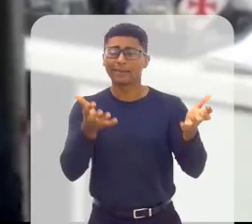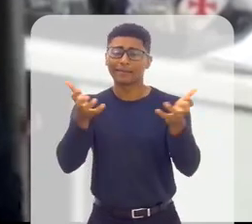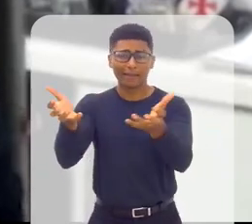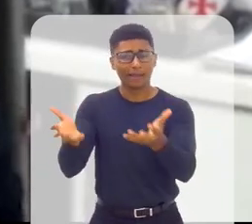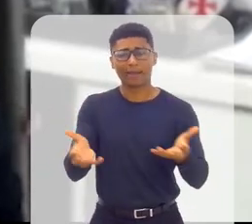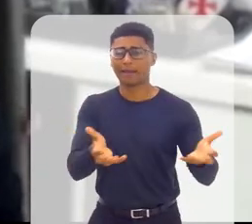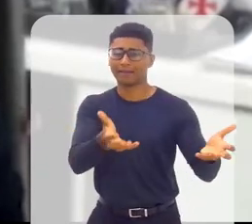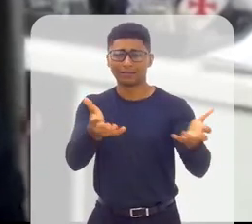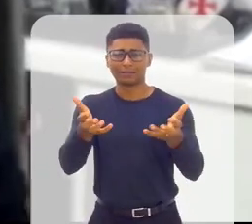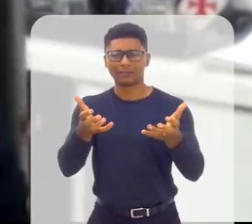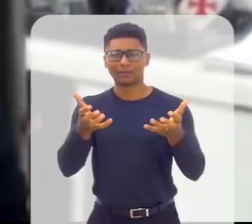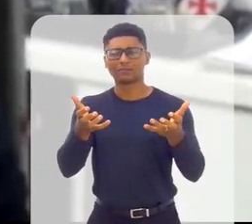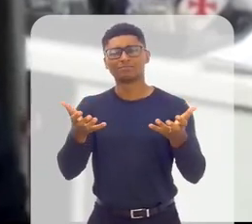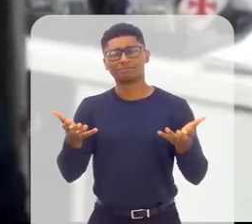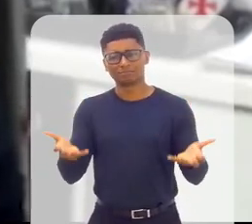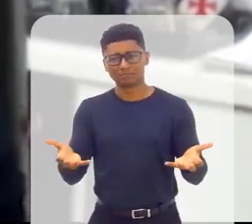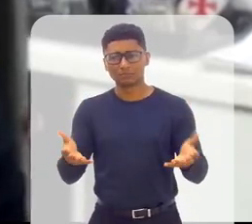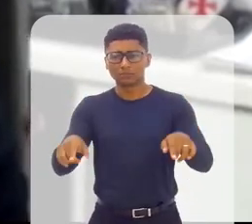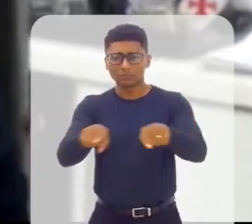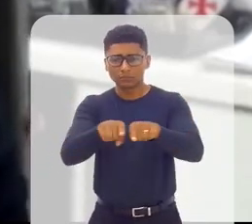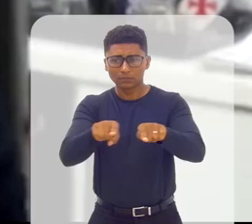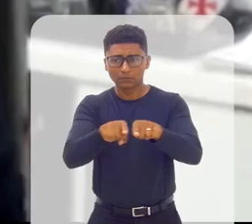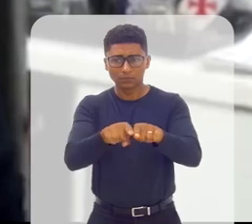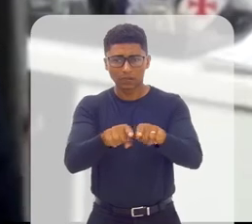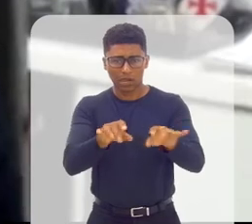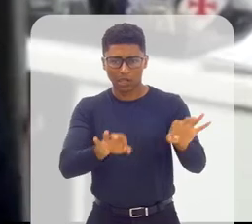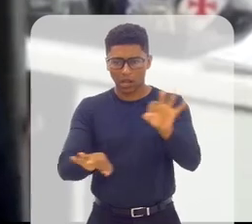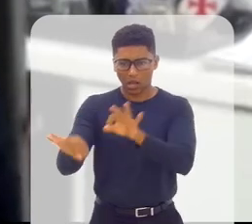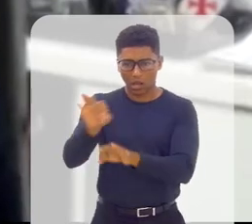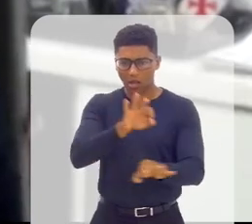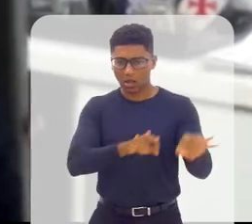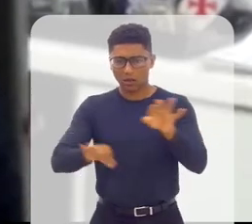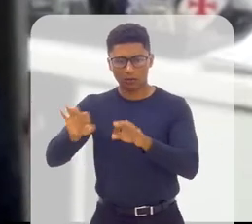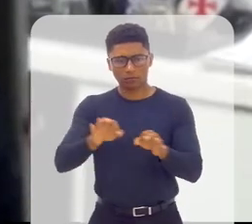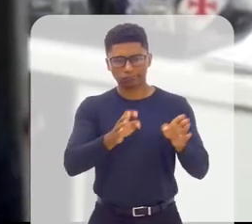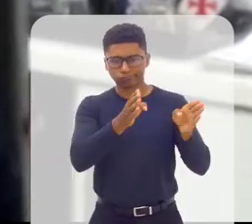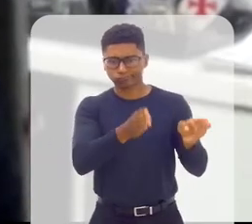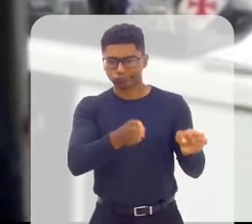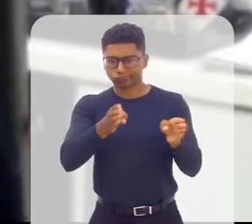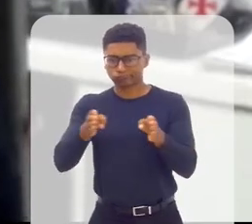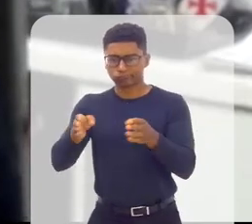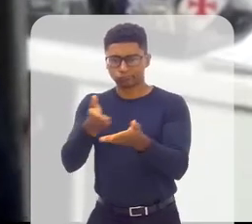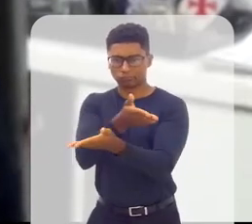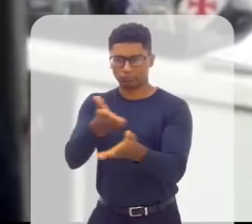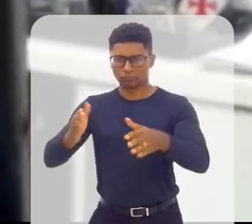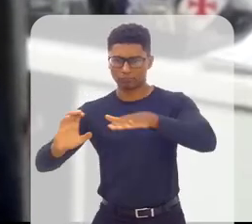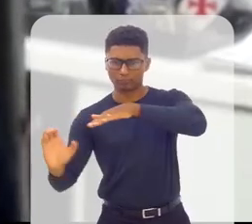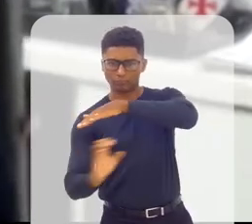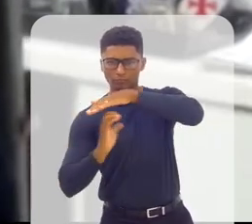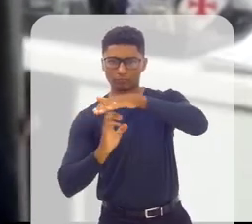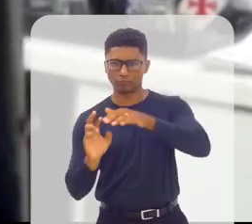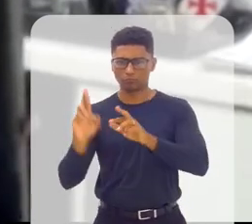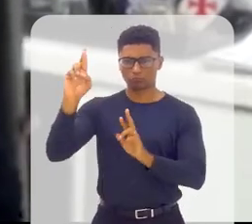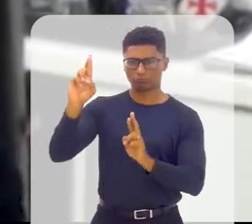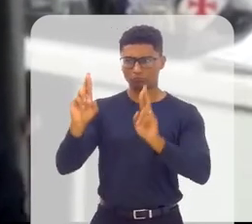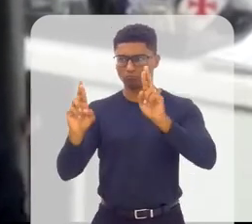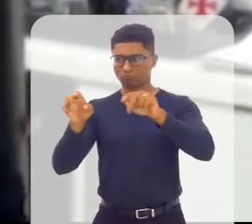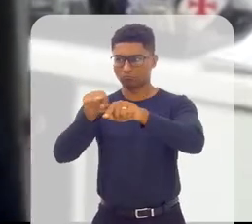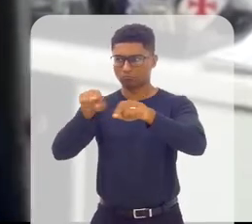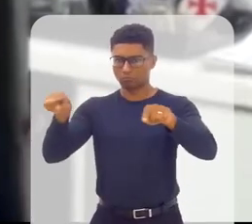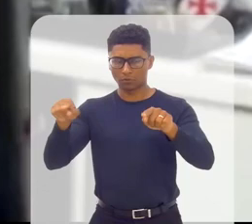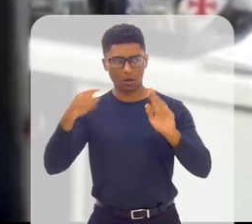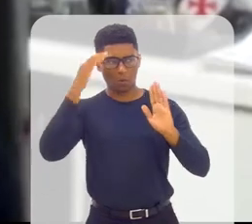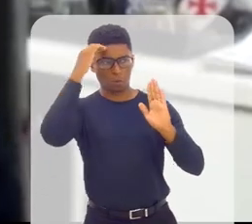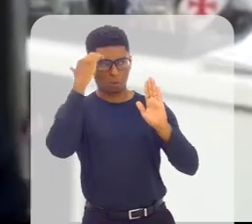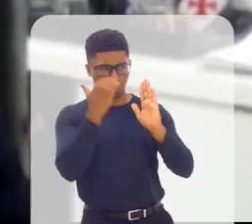né? A reorganização desses fluxos que os empresários precisam cumprir para que eles